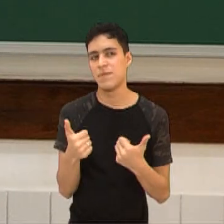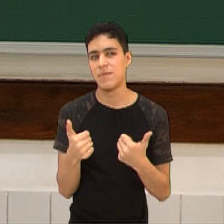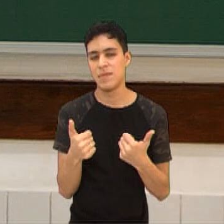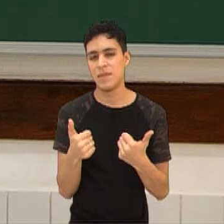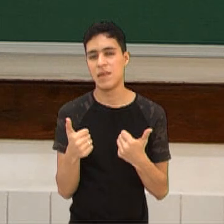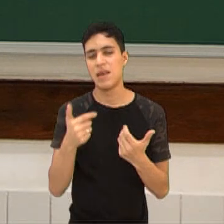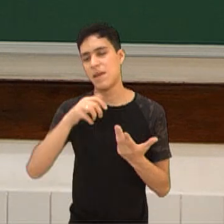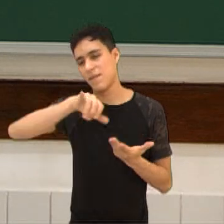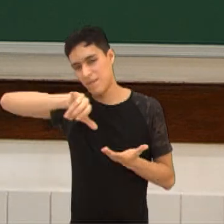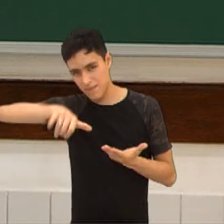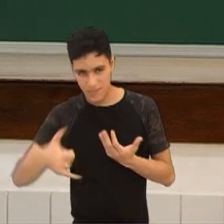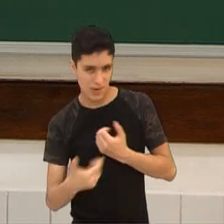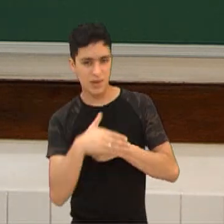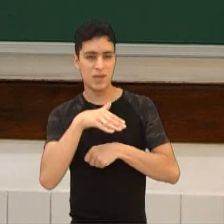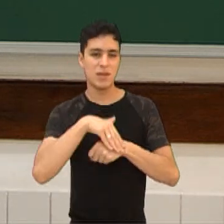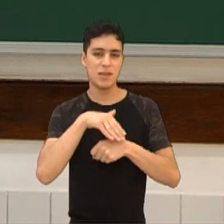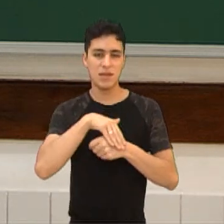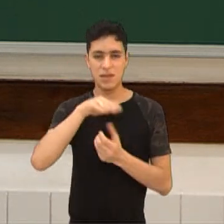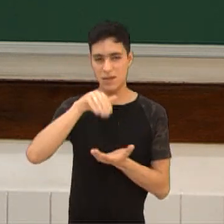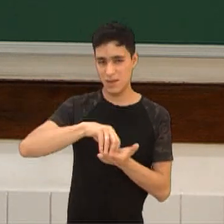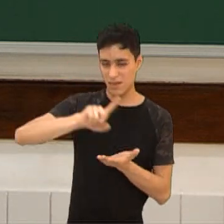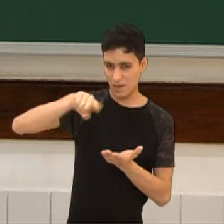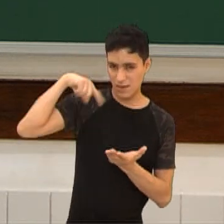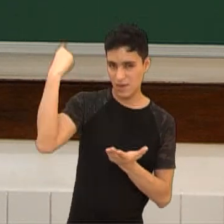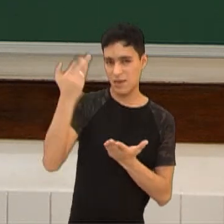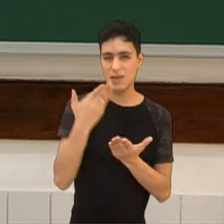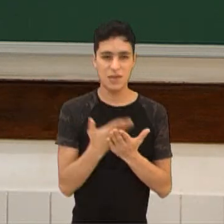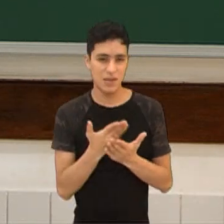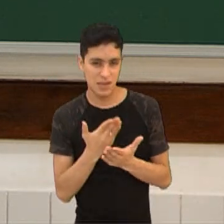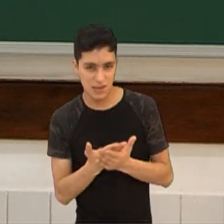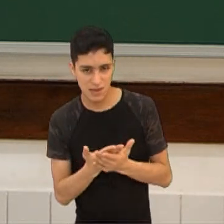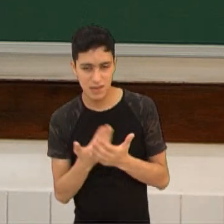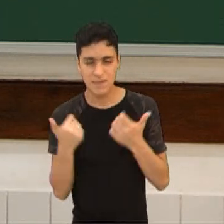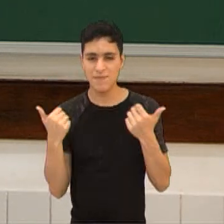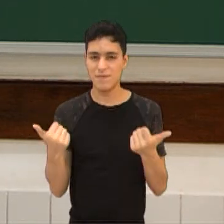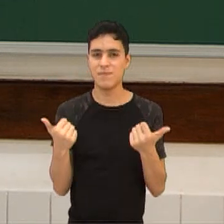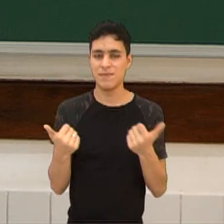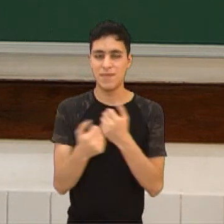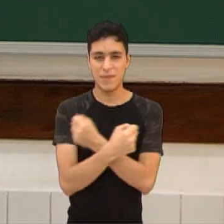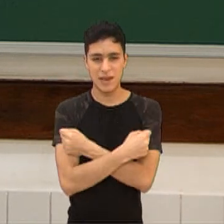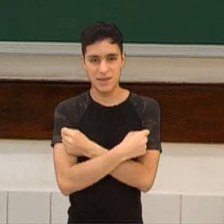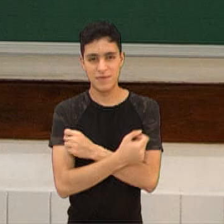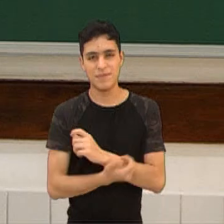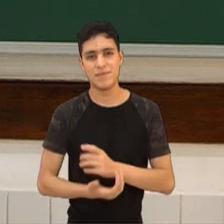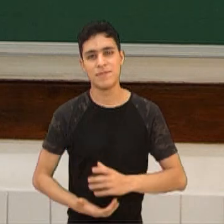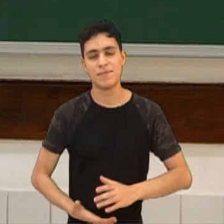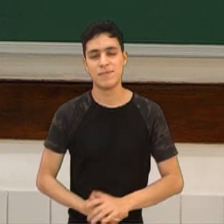Aproveitem esse tempo. Até a próxima aula. Até mais. Um abraço.